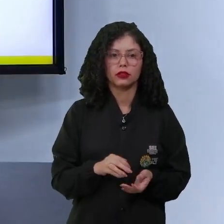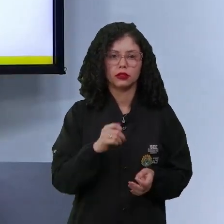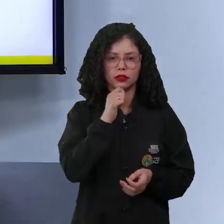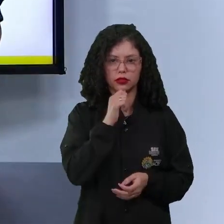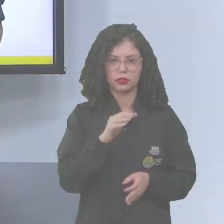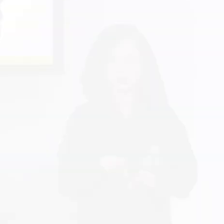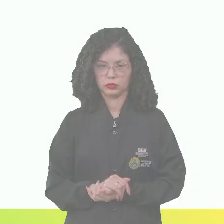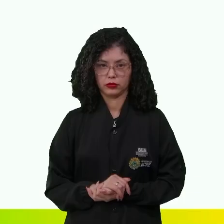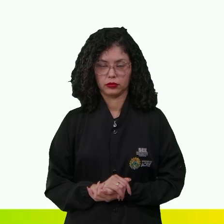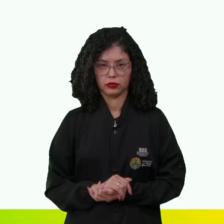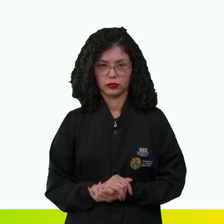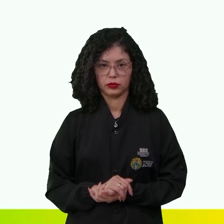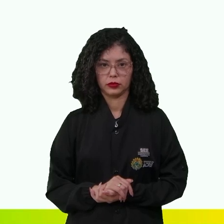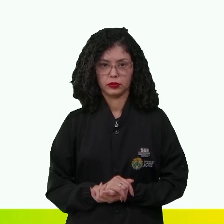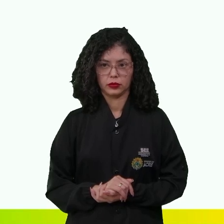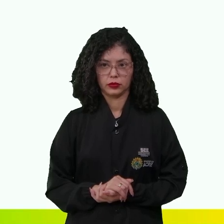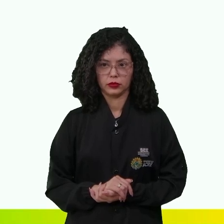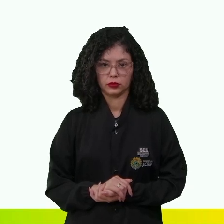Então, vamos lá.